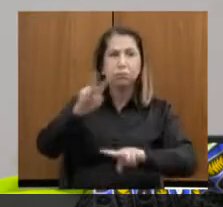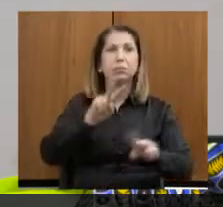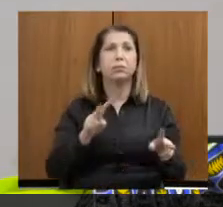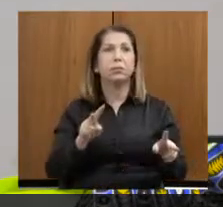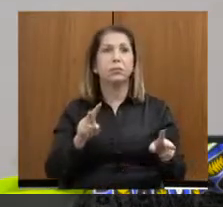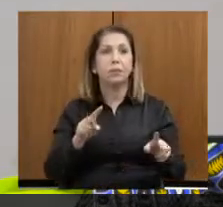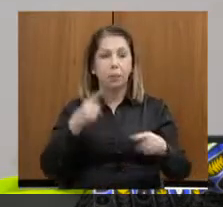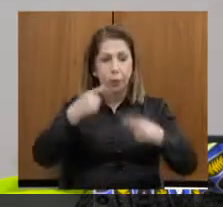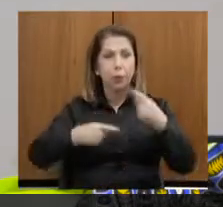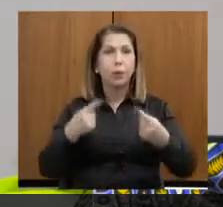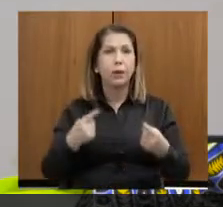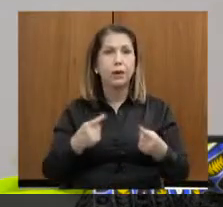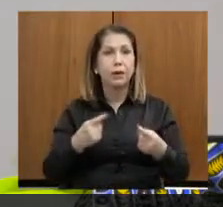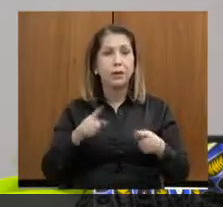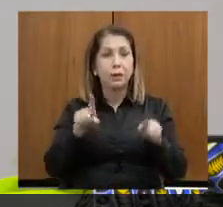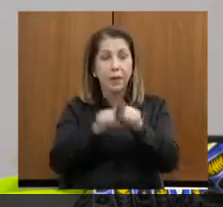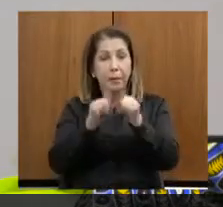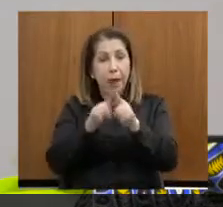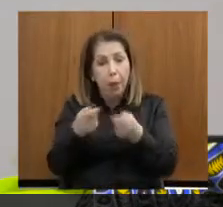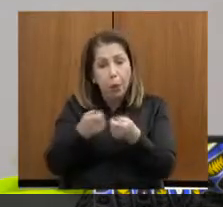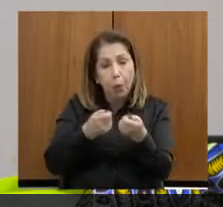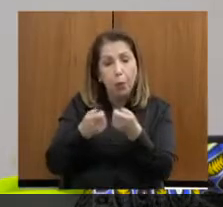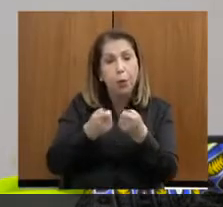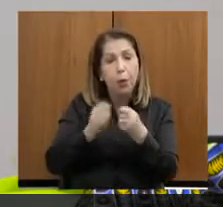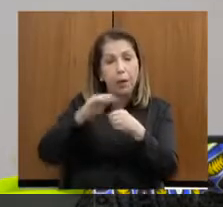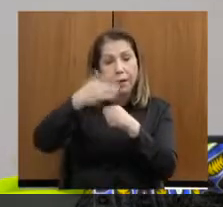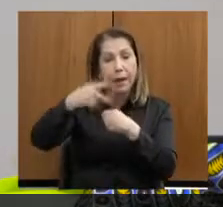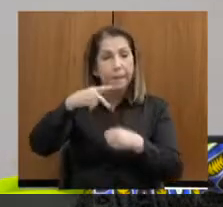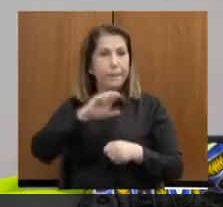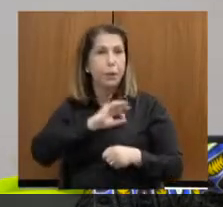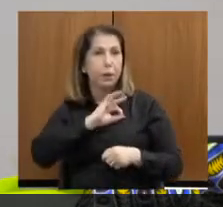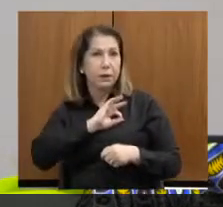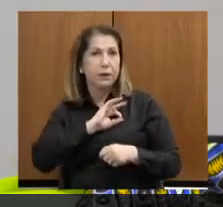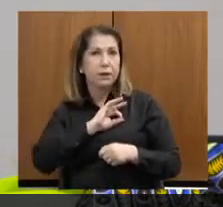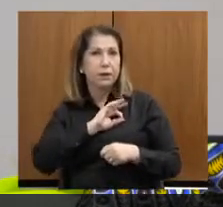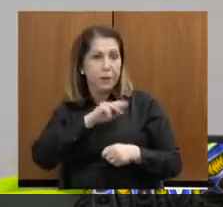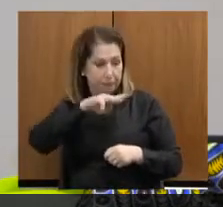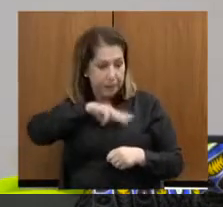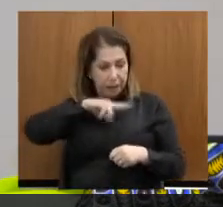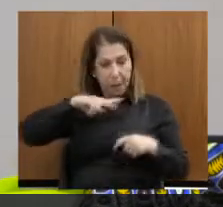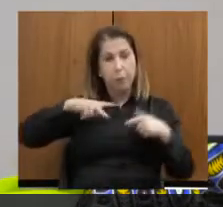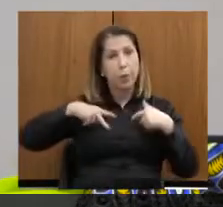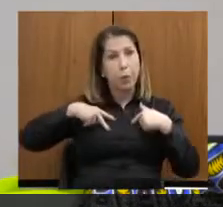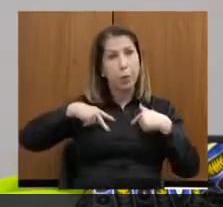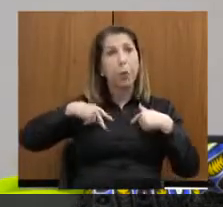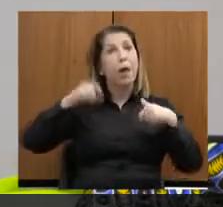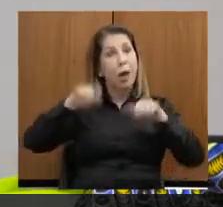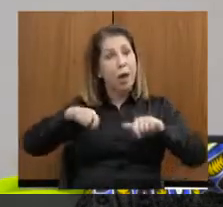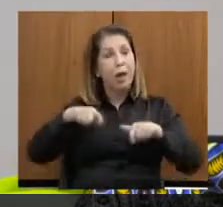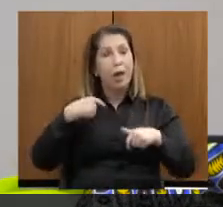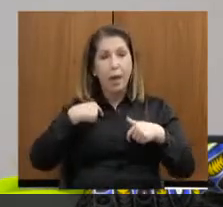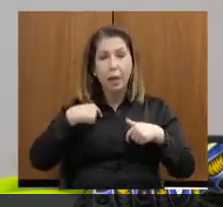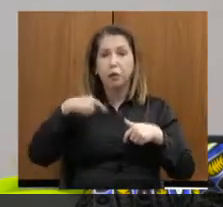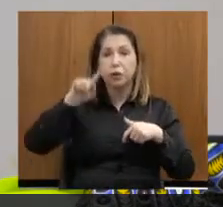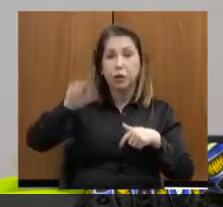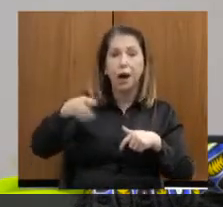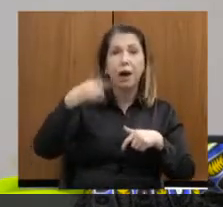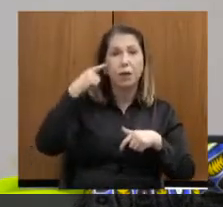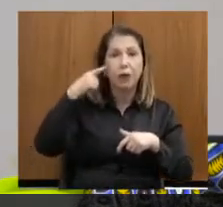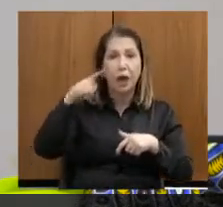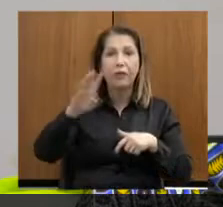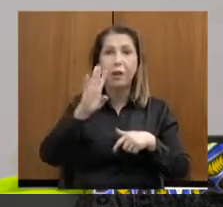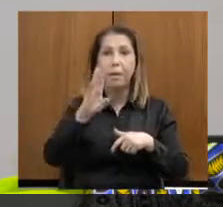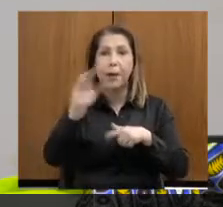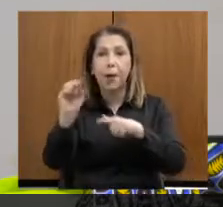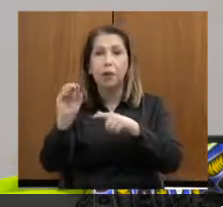Inclusive tem um controle externo da polícia cada o Ministério Público dizer olha eu já fiz boletim